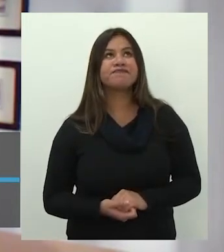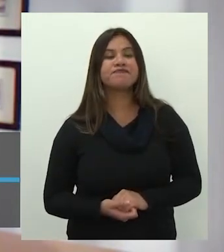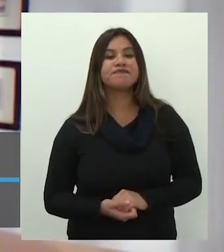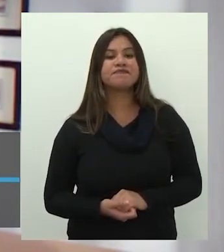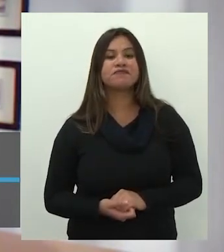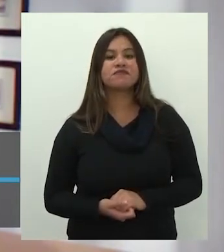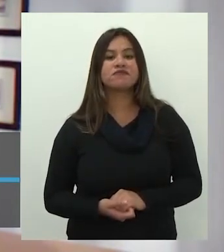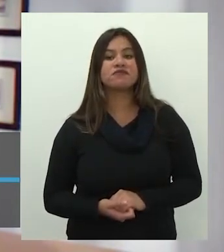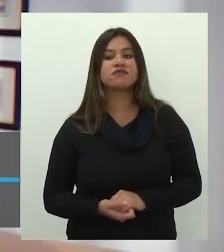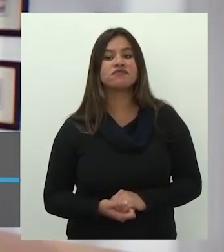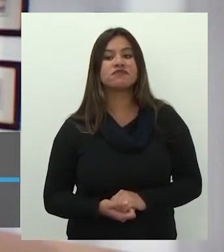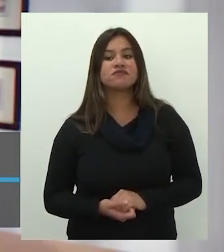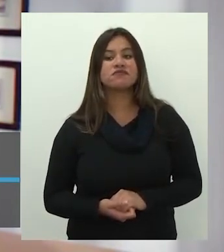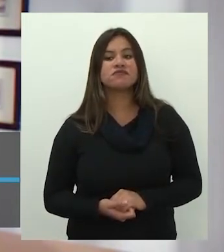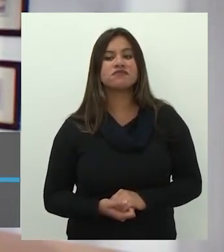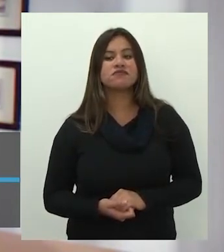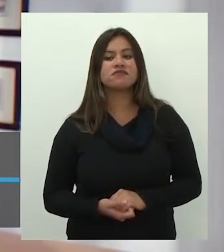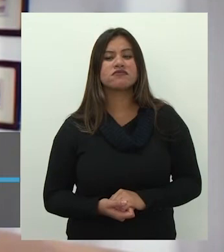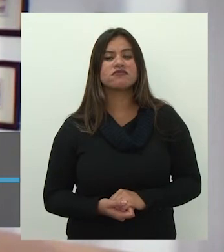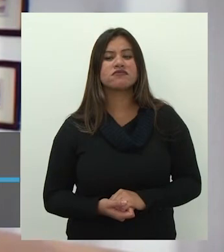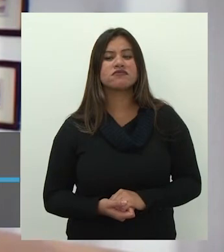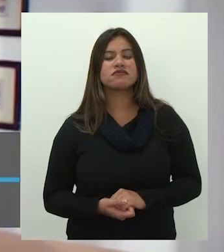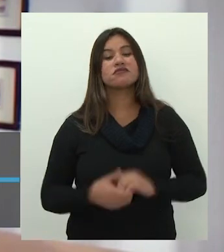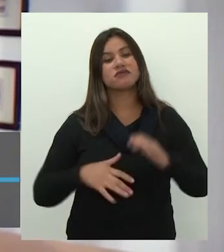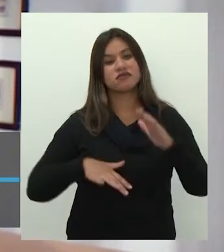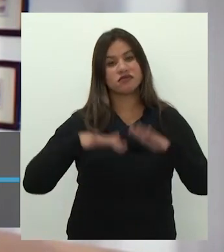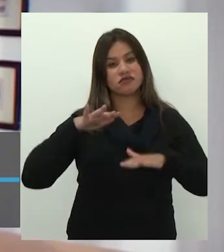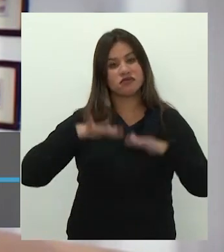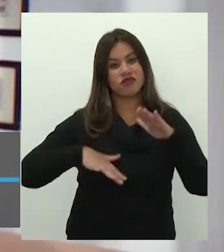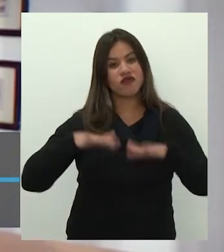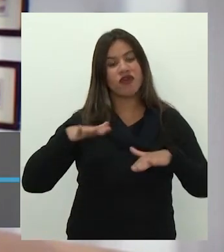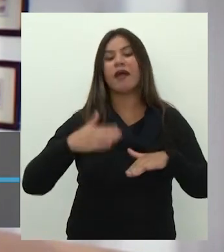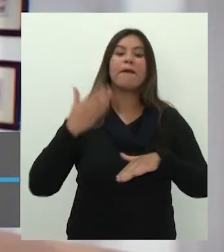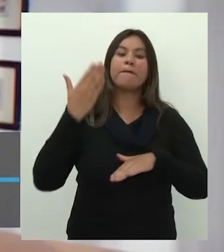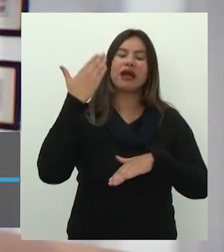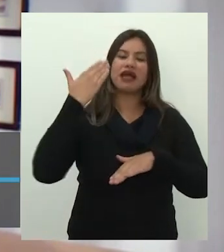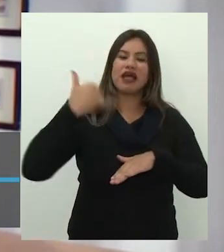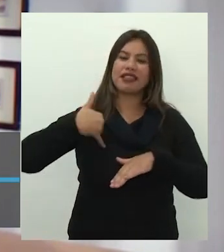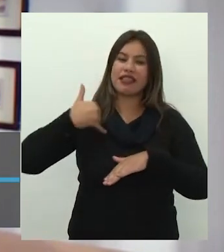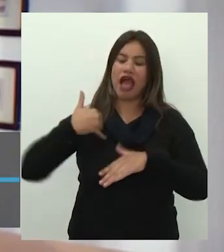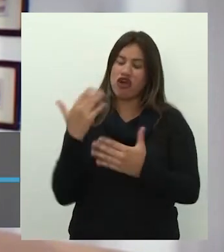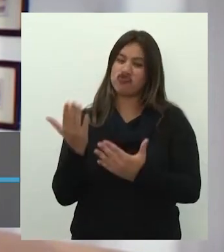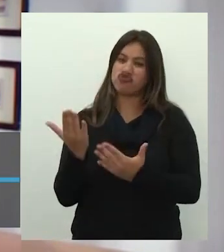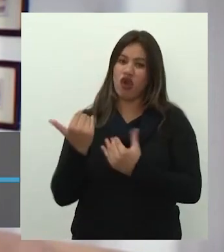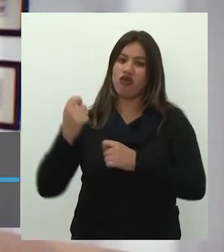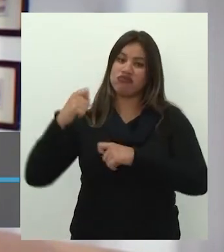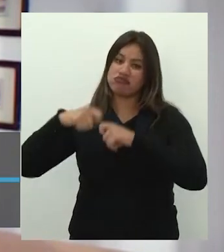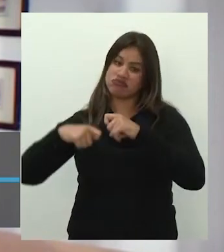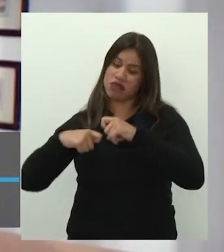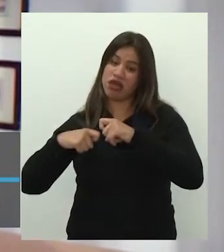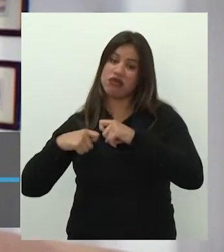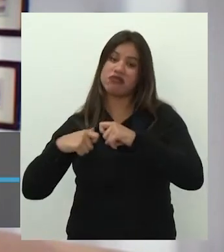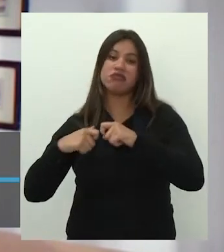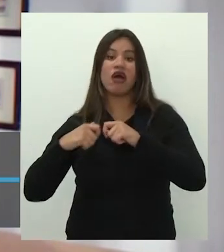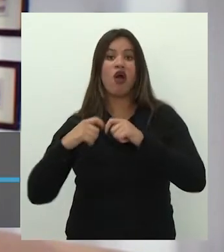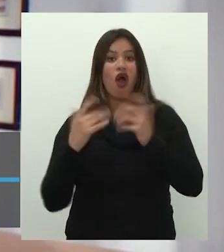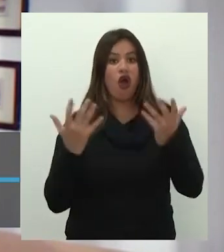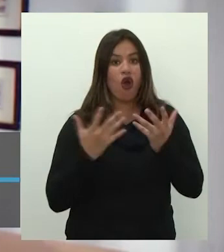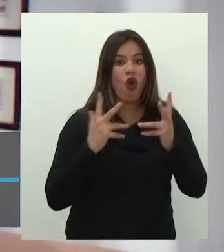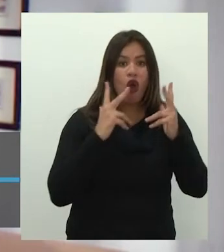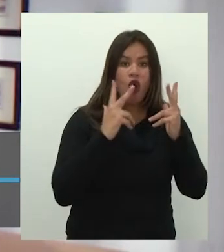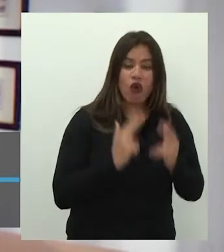relação sexual como a gente está acostumado. Pode ser um